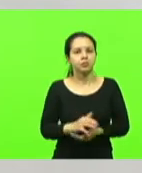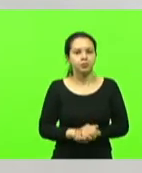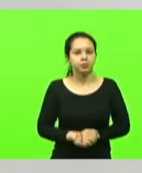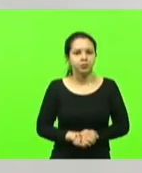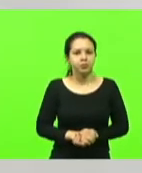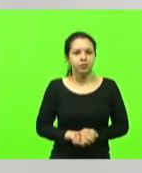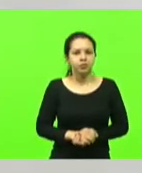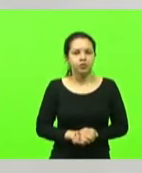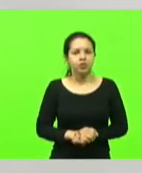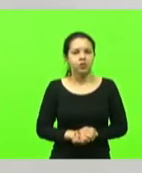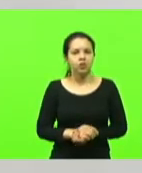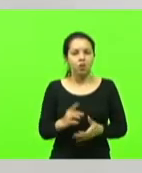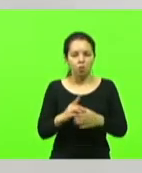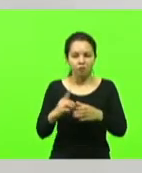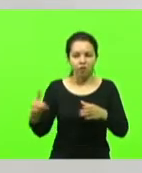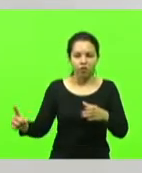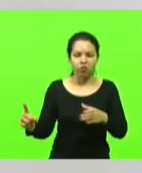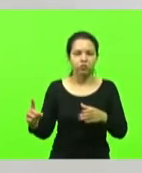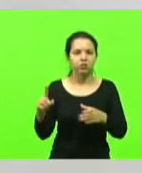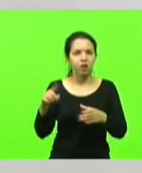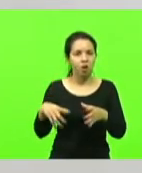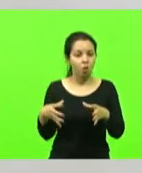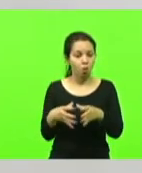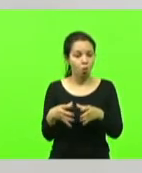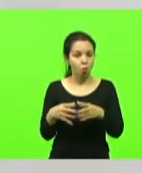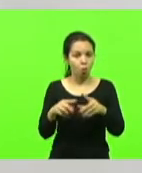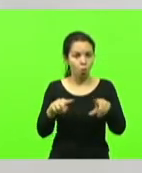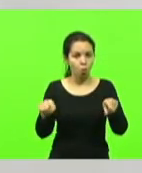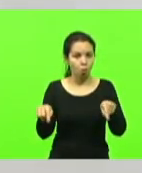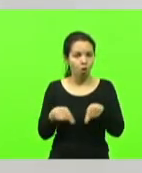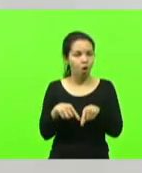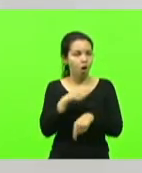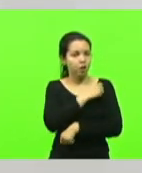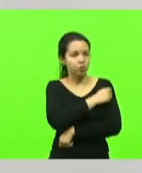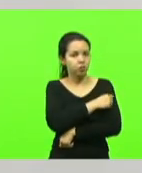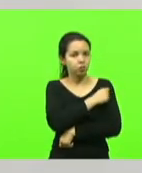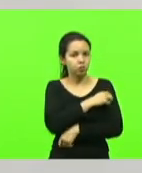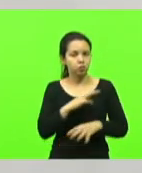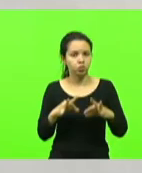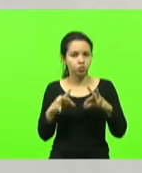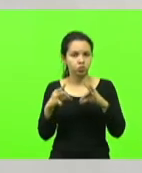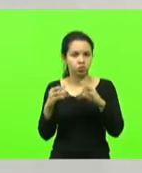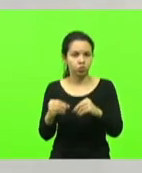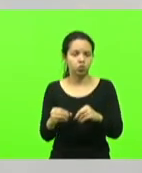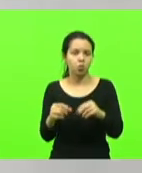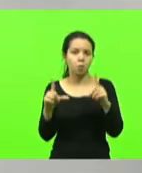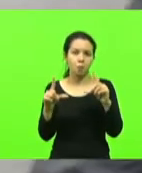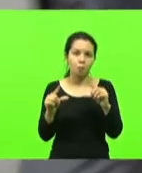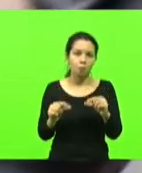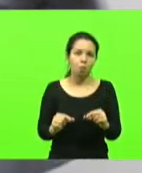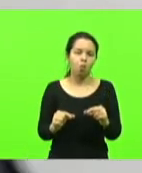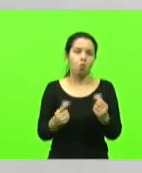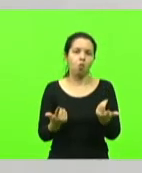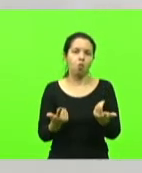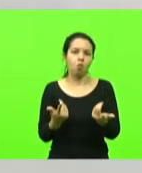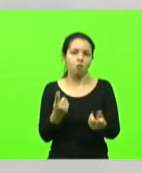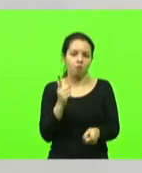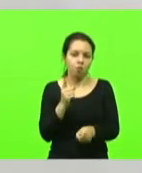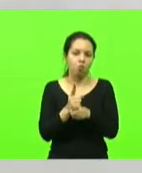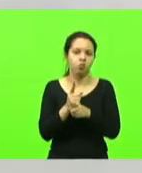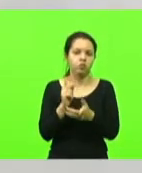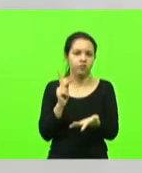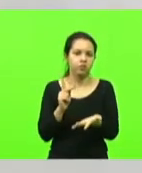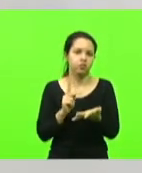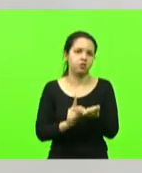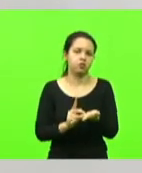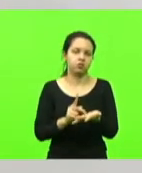os poucos afastamentos foram de turma inteira e poucos casos foram positivados. Enfim, precisamos focar também nossas energias para